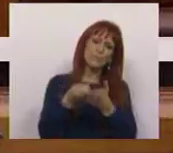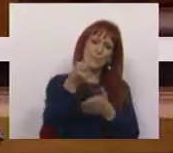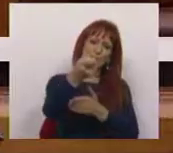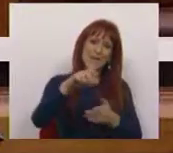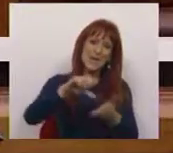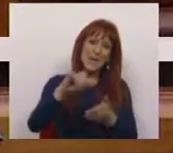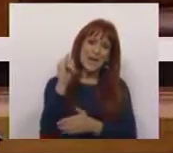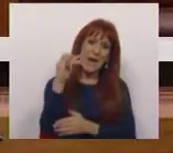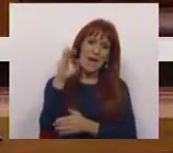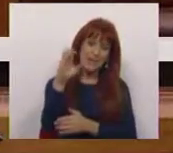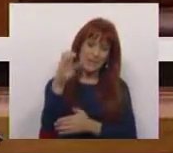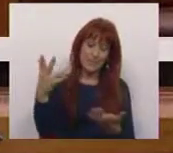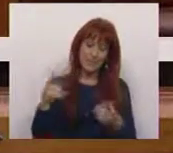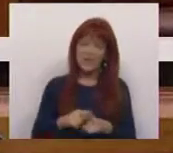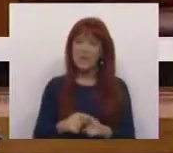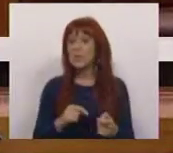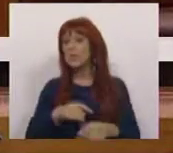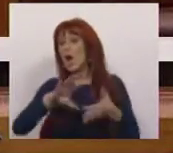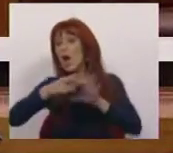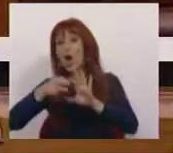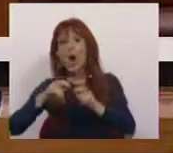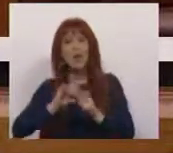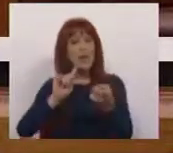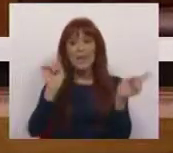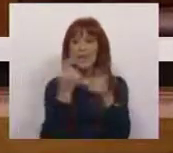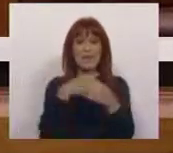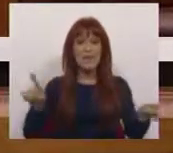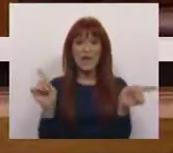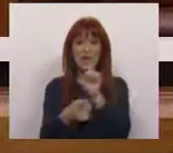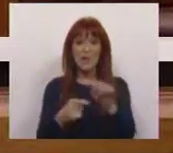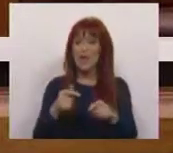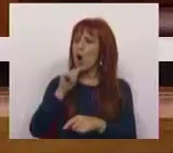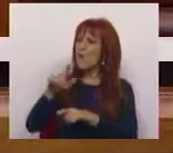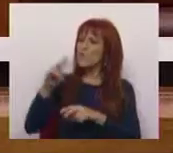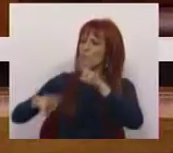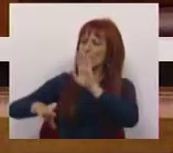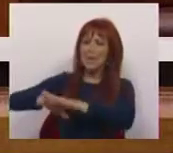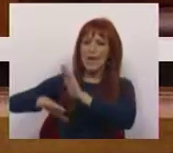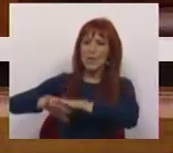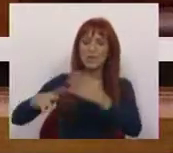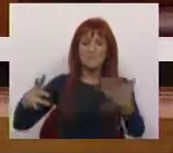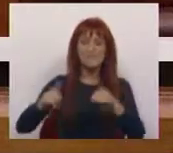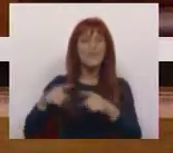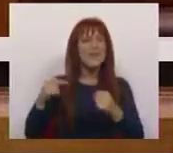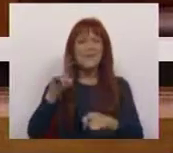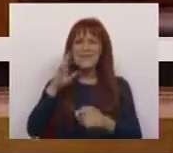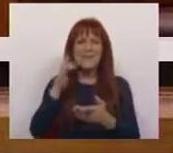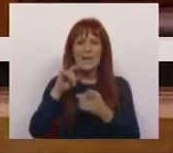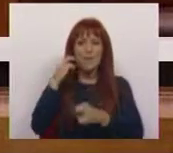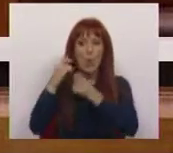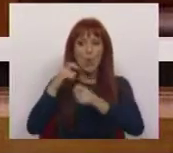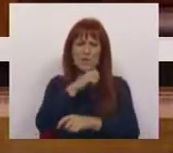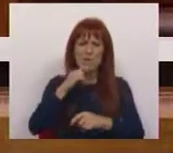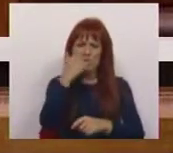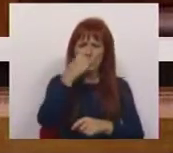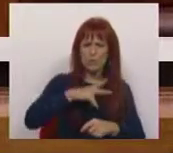em sede de IRC. É uma lógica oposta à opção fiscal da direita, que sempre procurou